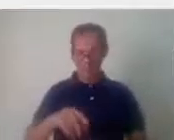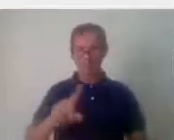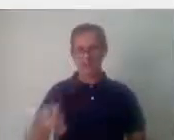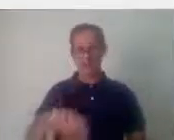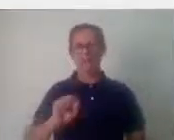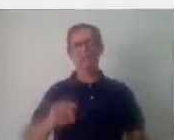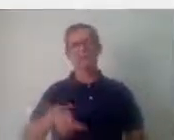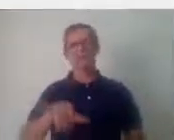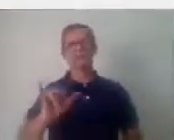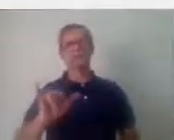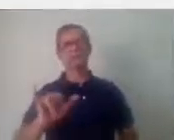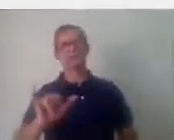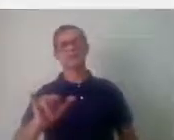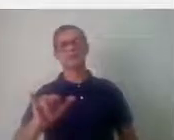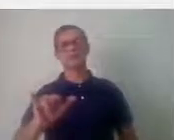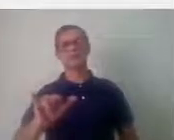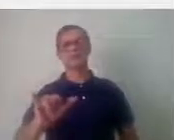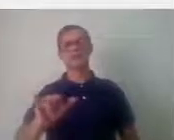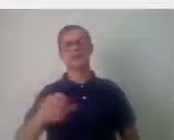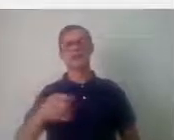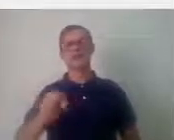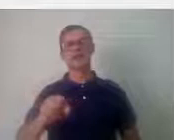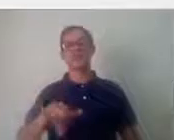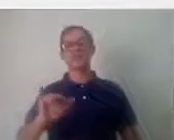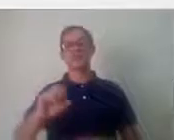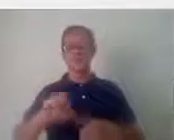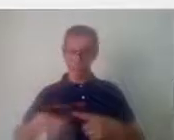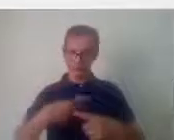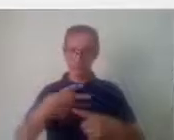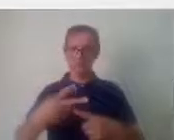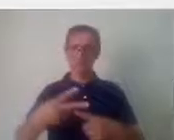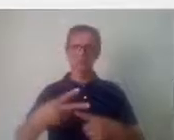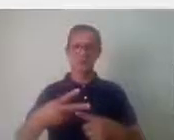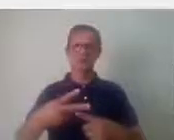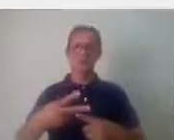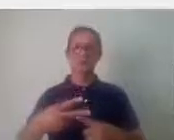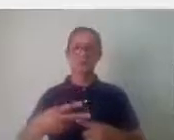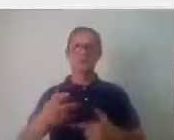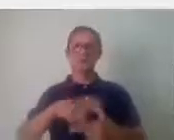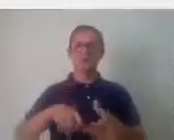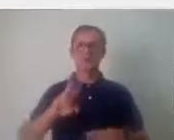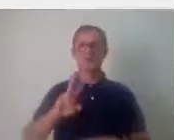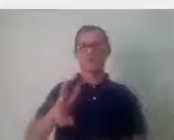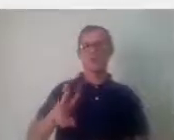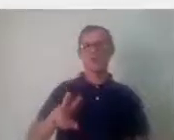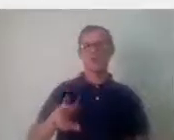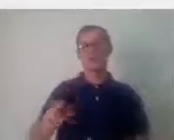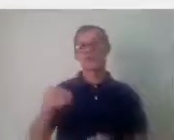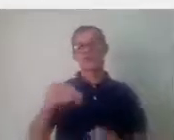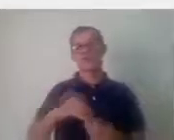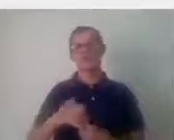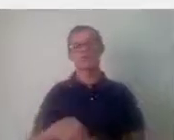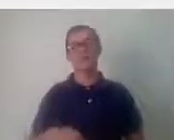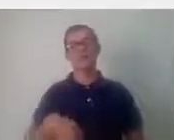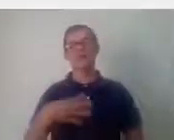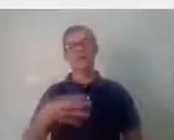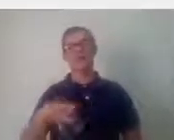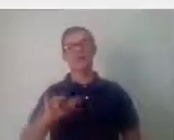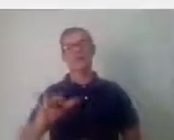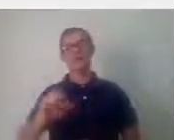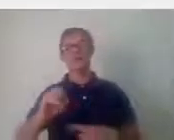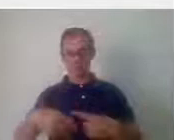8y é 8y ao quadrado sobre 2. Simplificamos, 4y ao